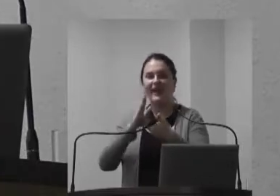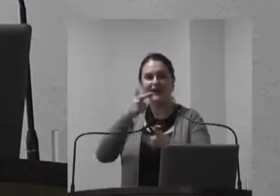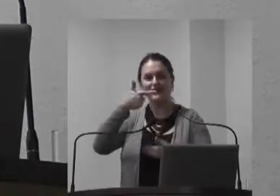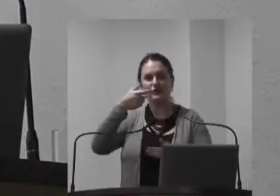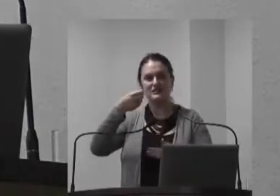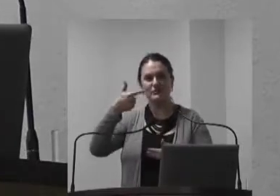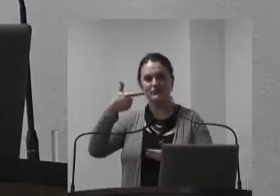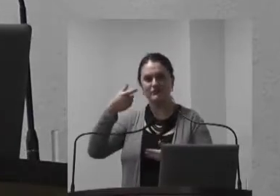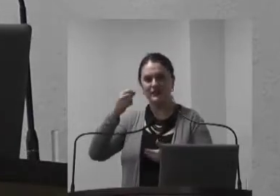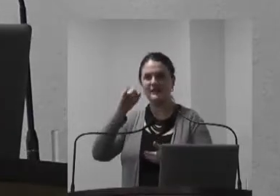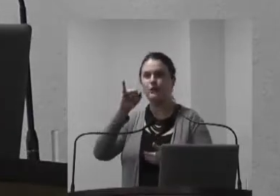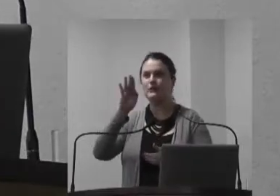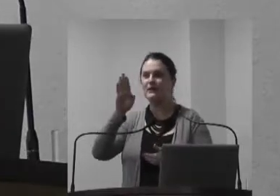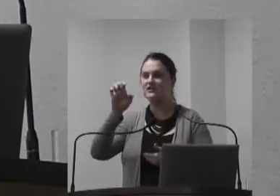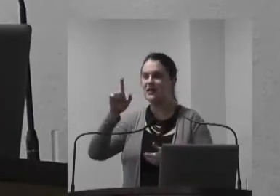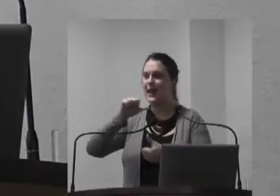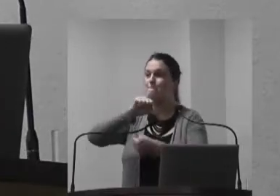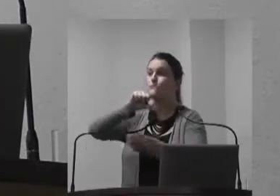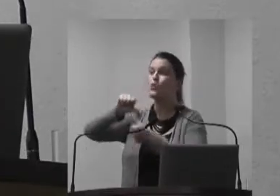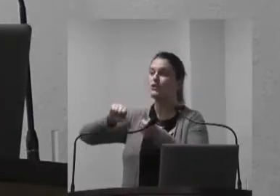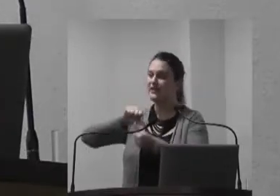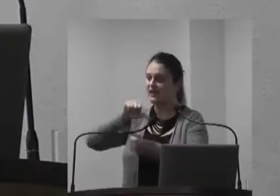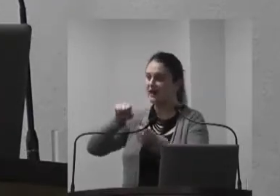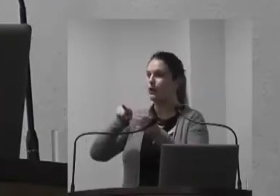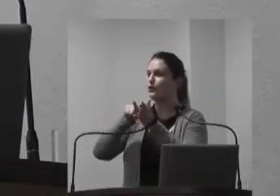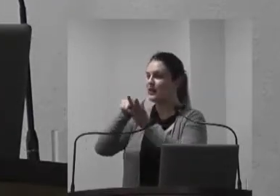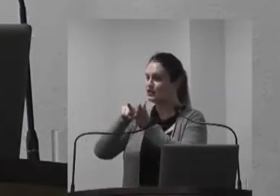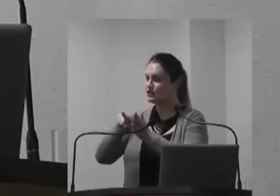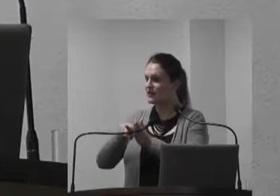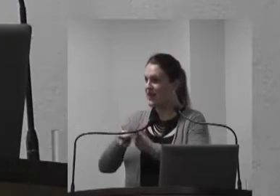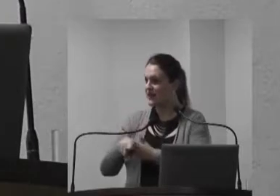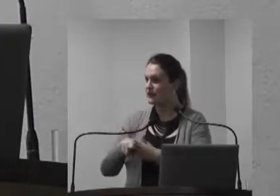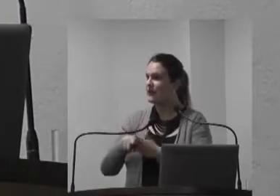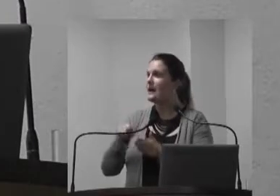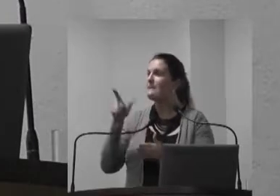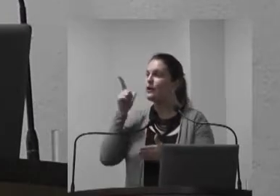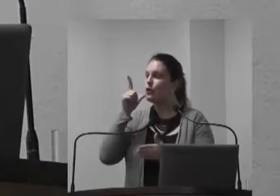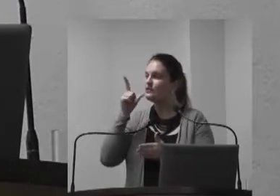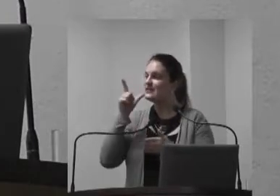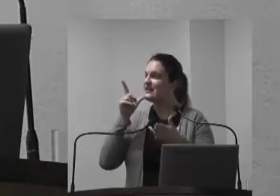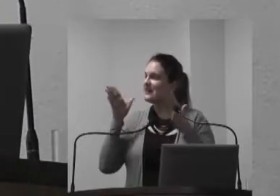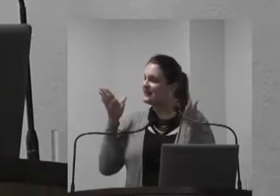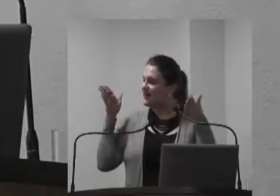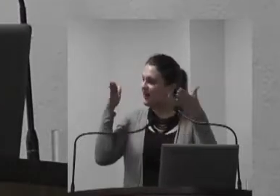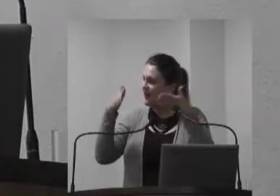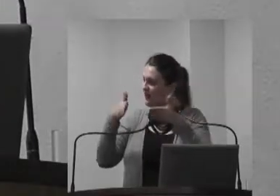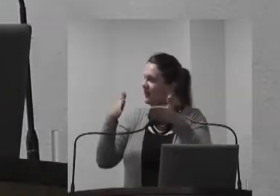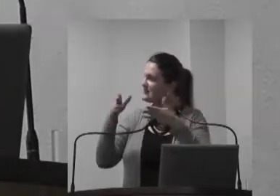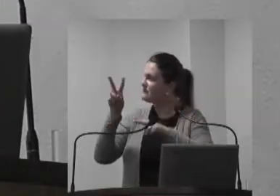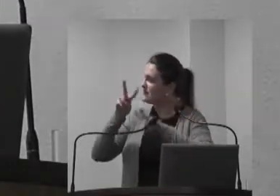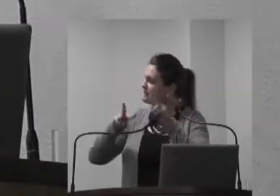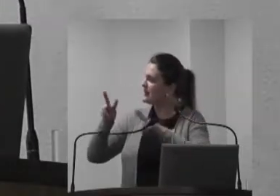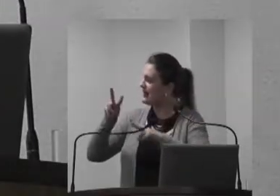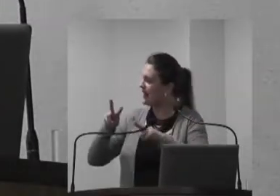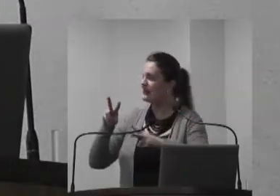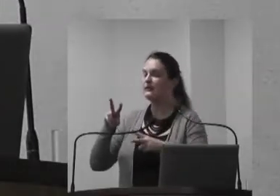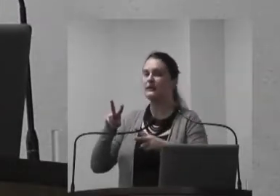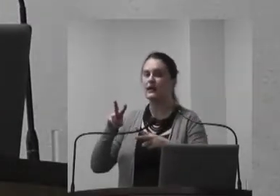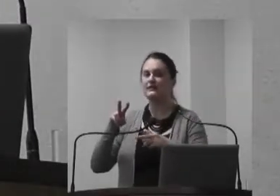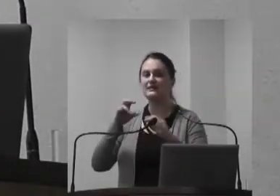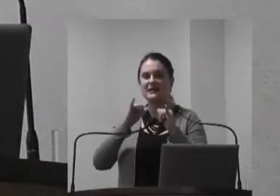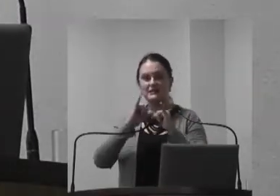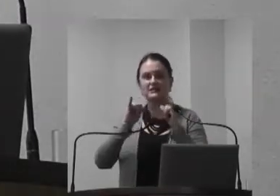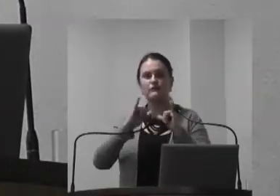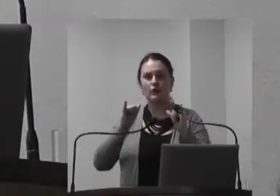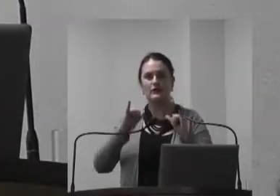que até 2020 o IBGE mude o questionário para conseguir ter essa